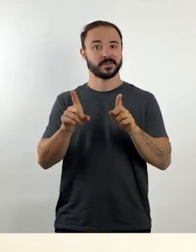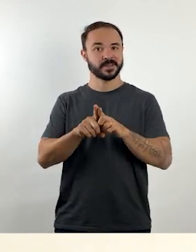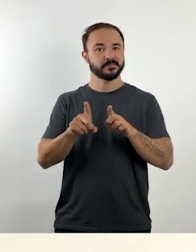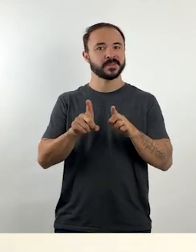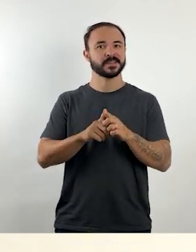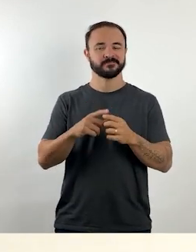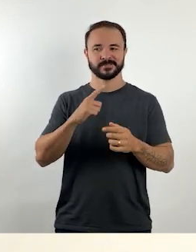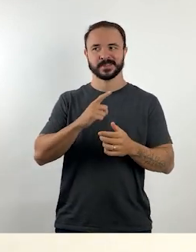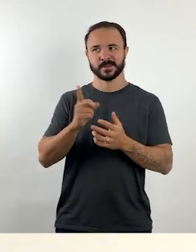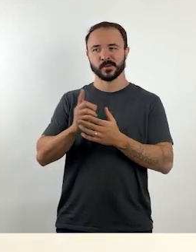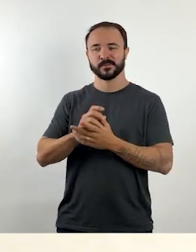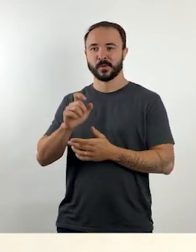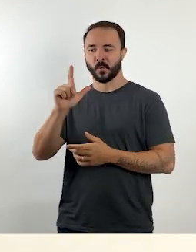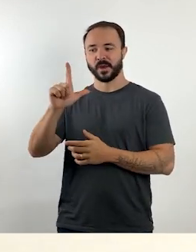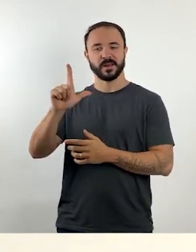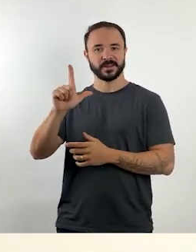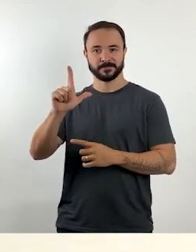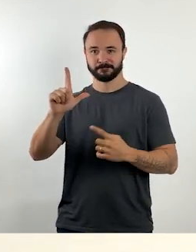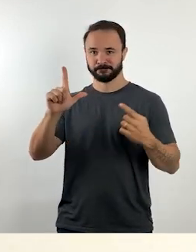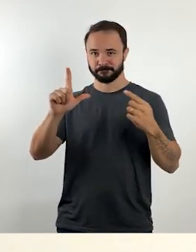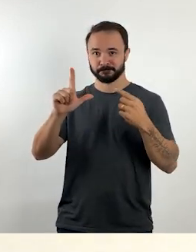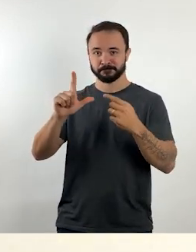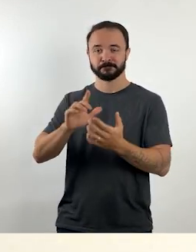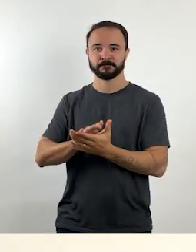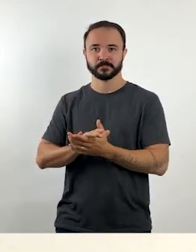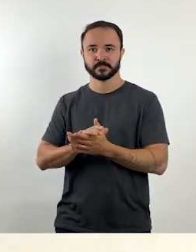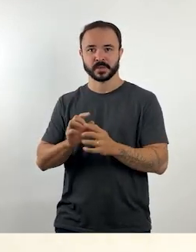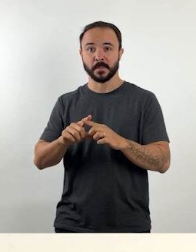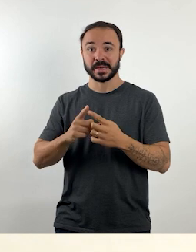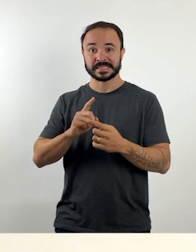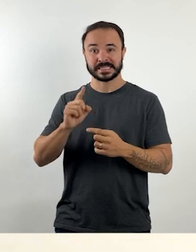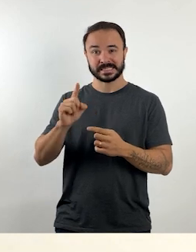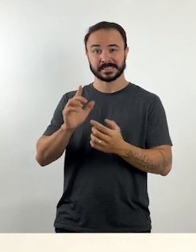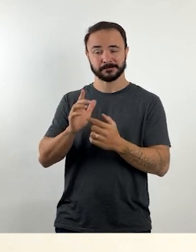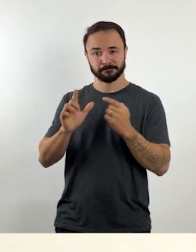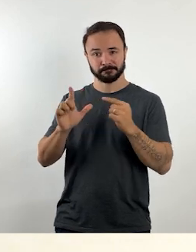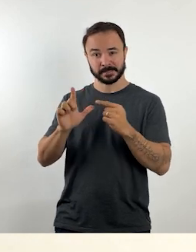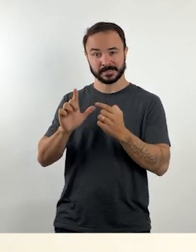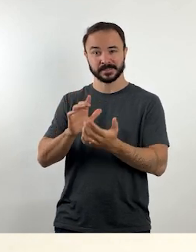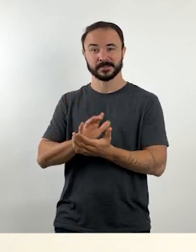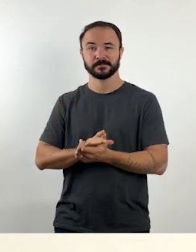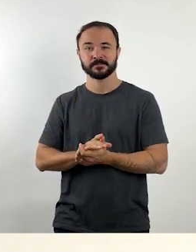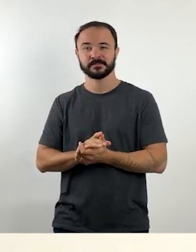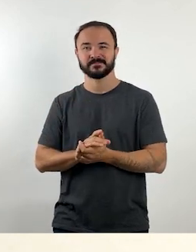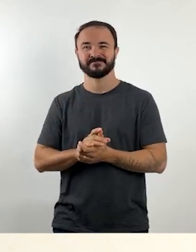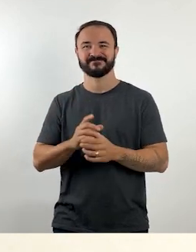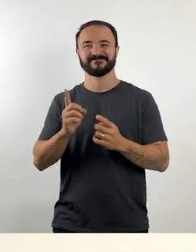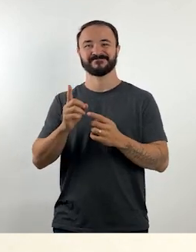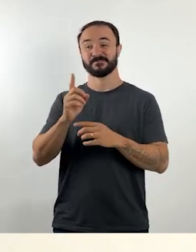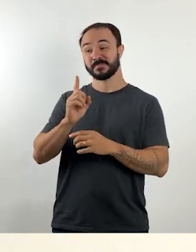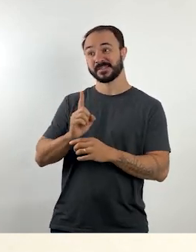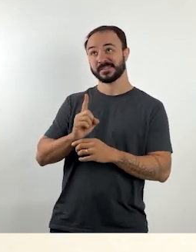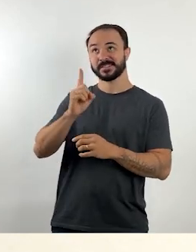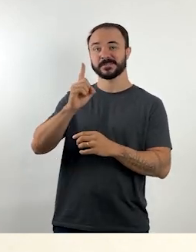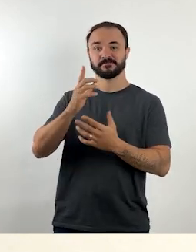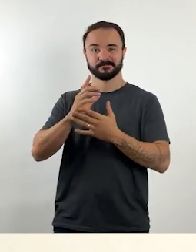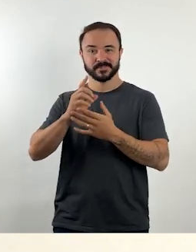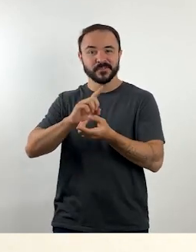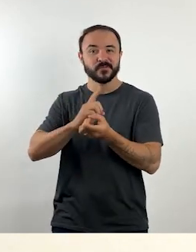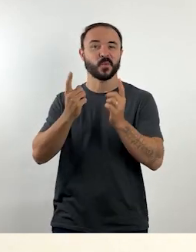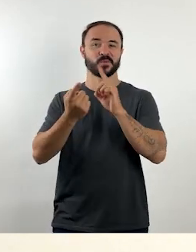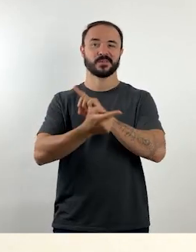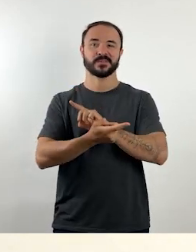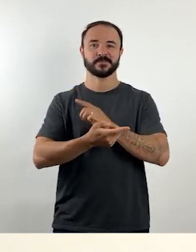também um L desse jeito, só que esse L ele vai estar voltado para cima,